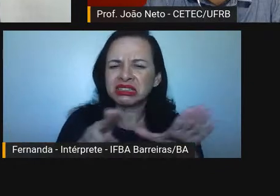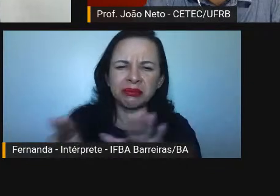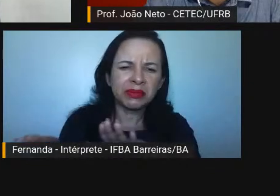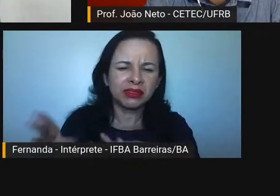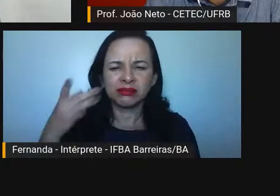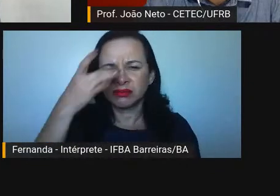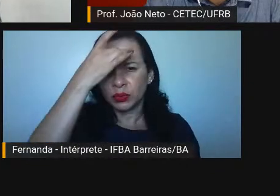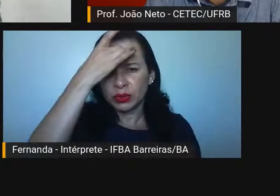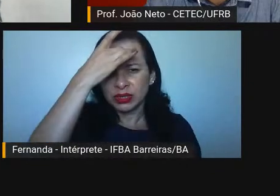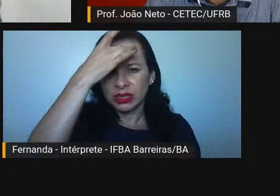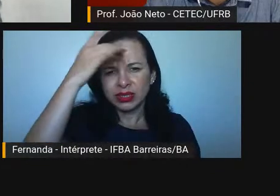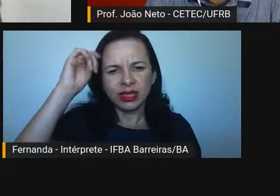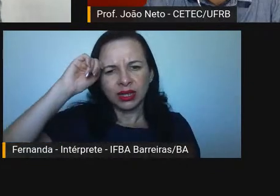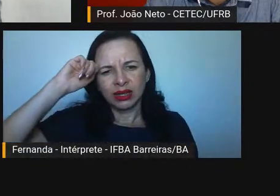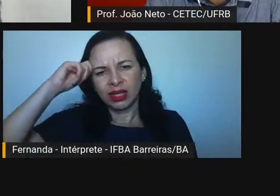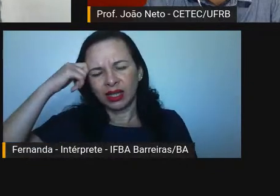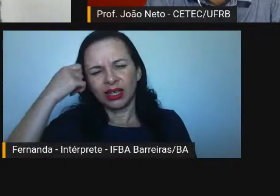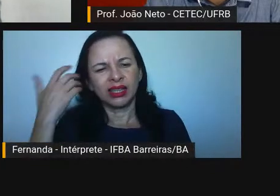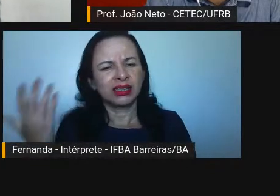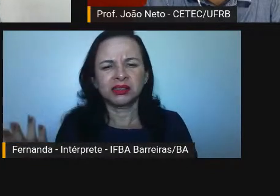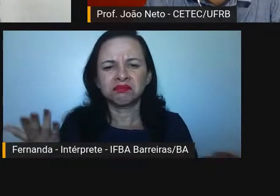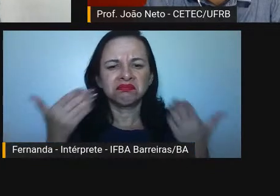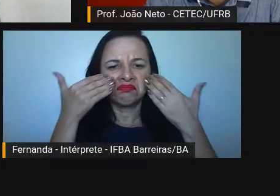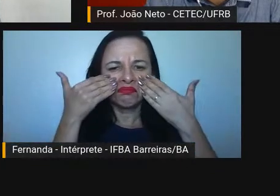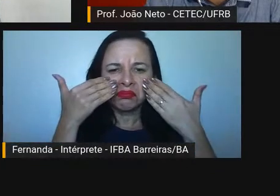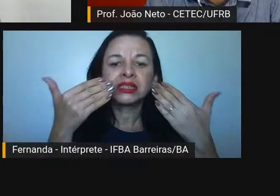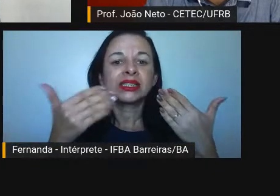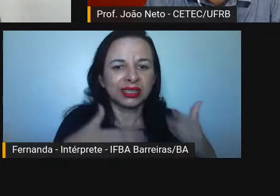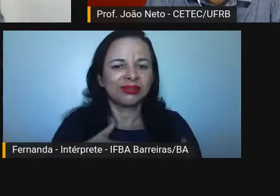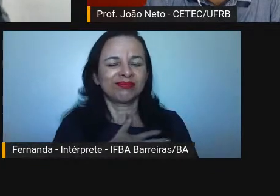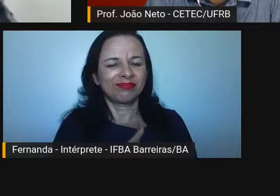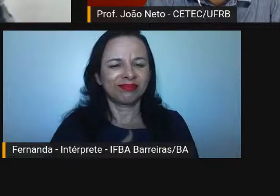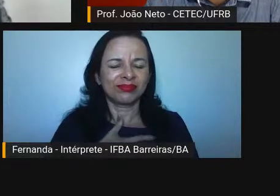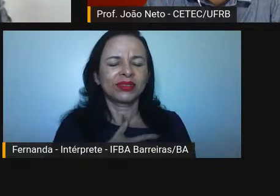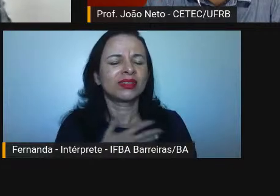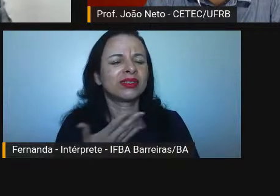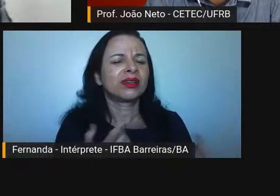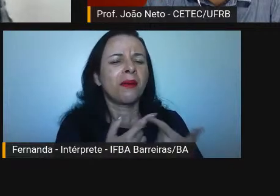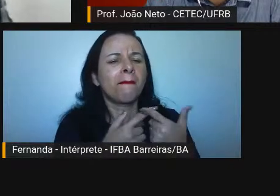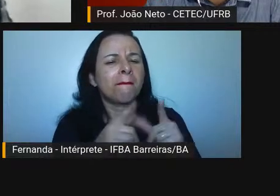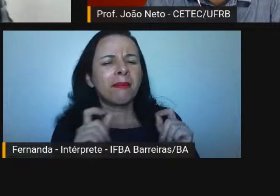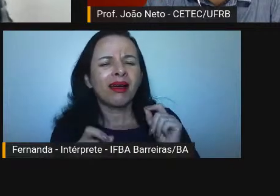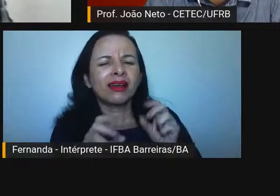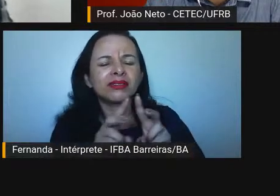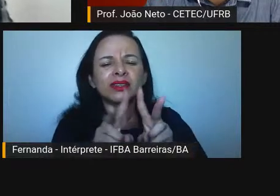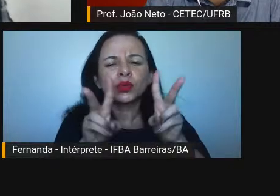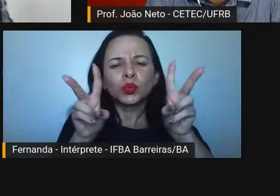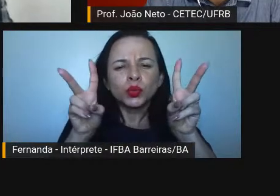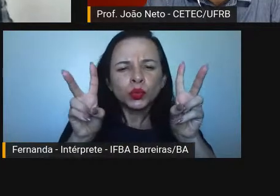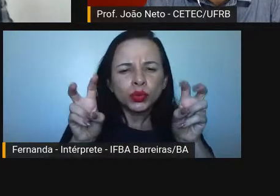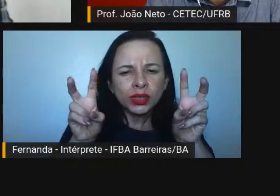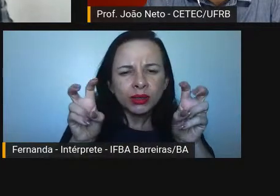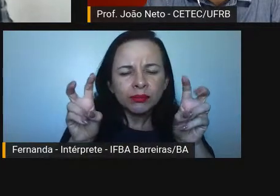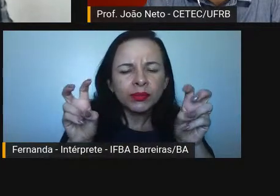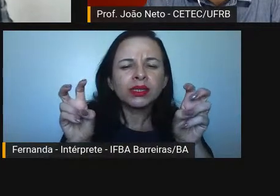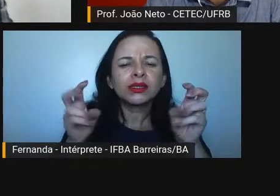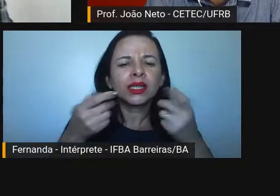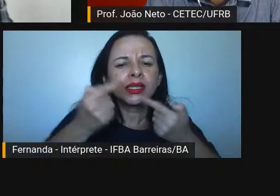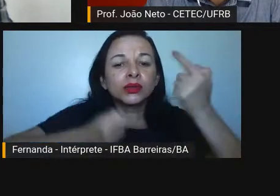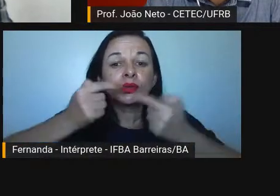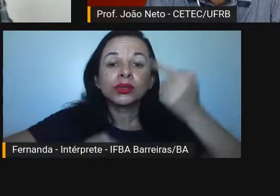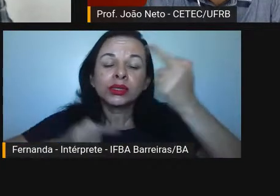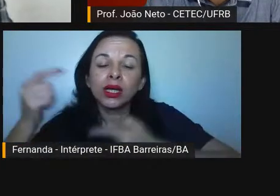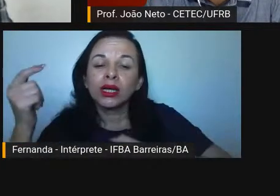Consciência Negra alguma coisa que eles gostavam de fazer apresentação e teve alguma temática de discussão sobre cores né